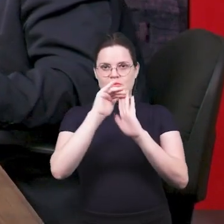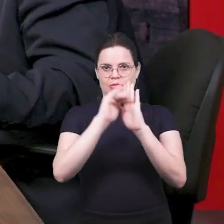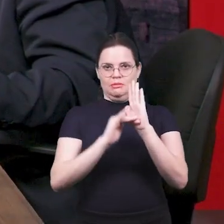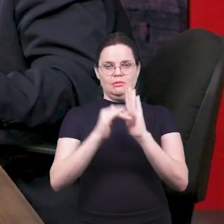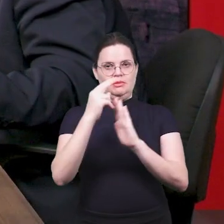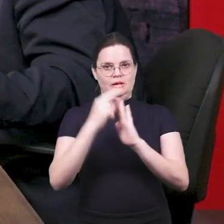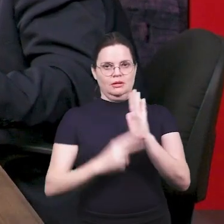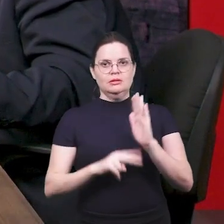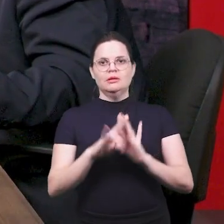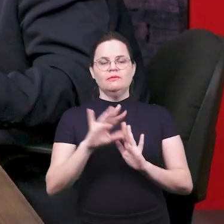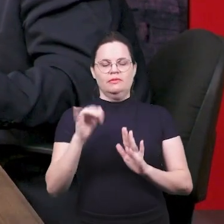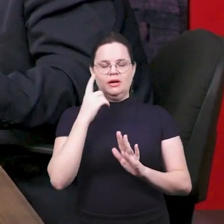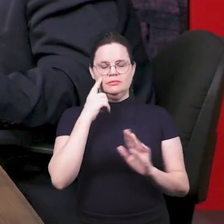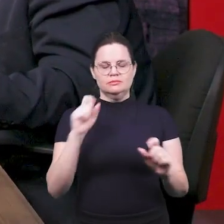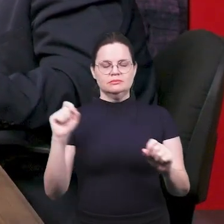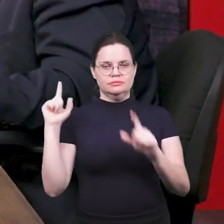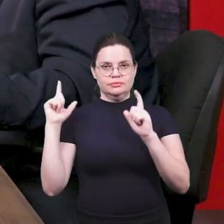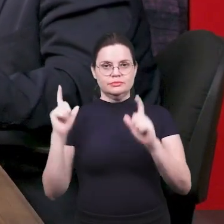Bom, A gente vai colocar isso.